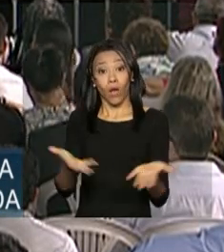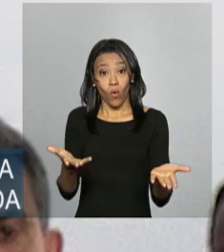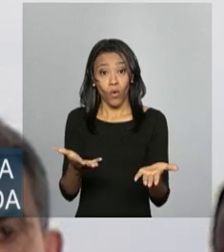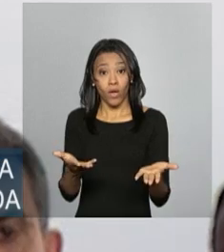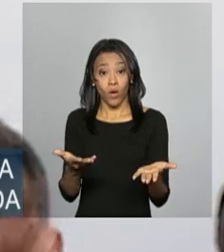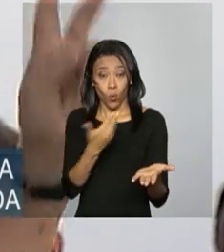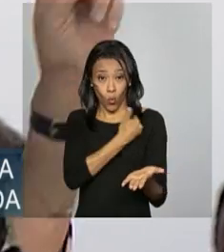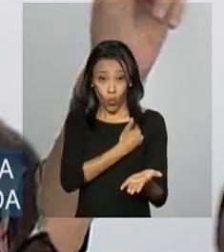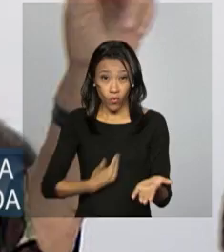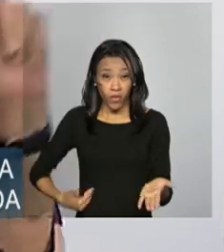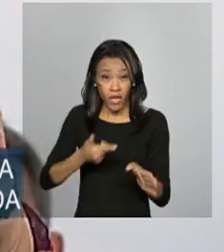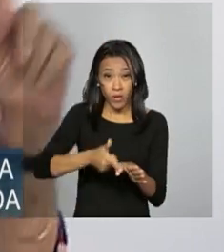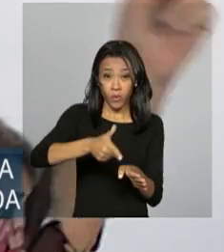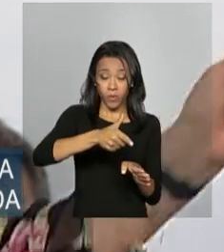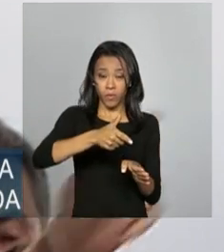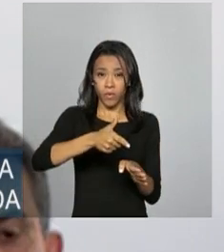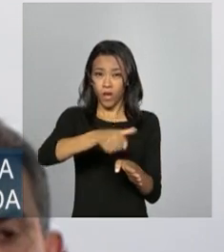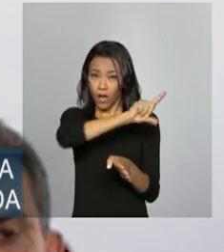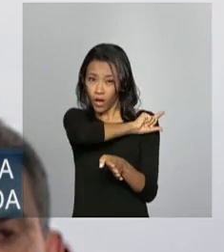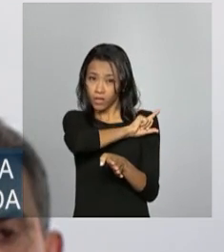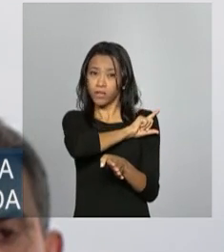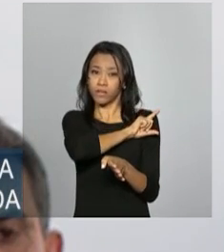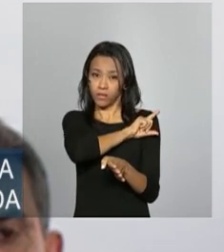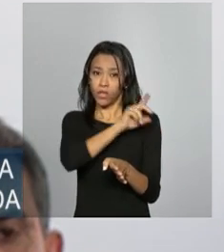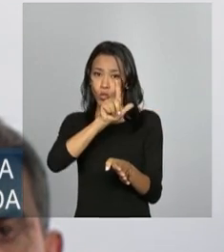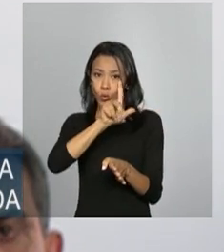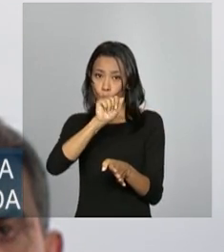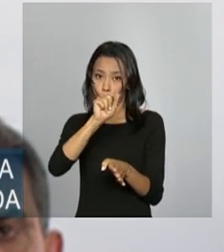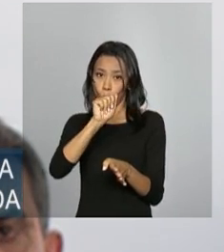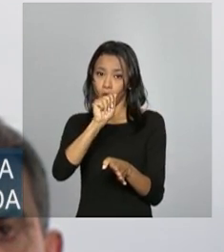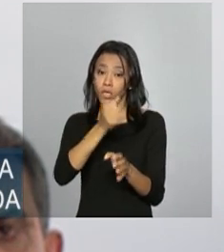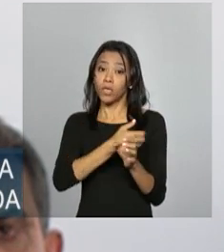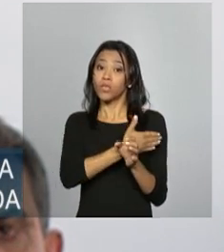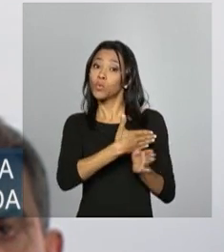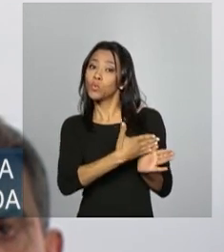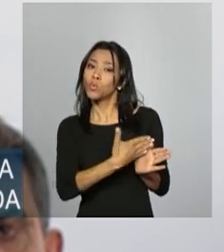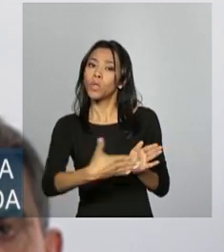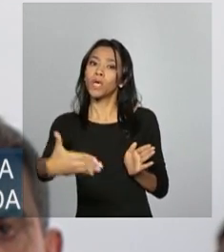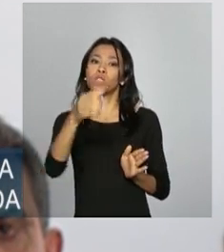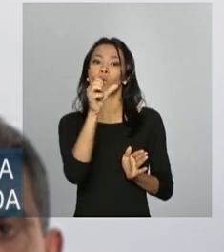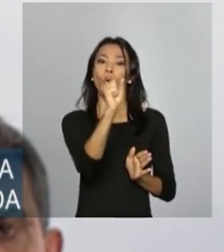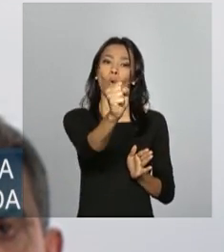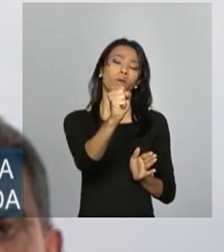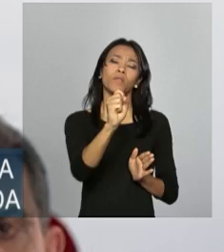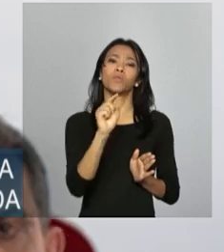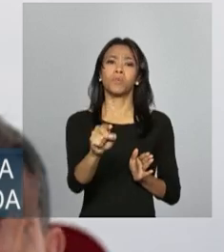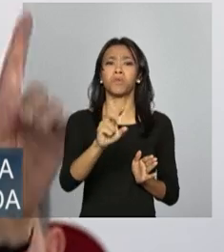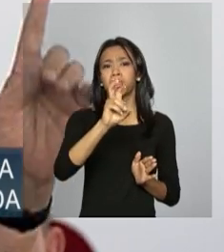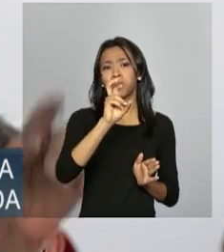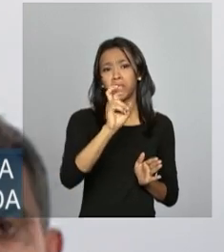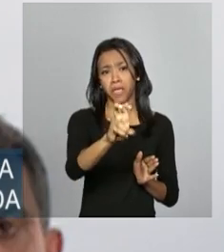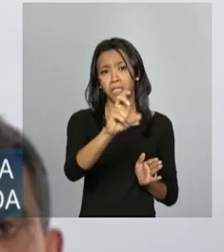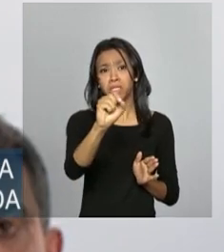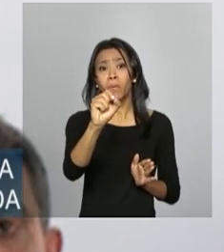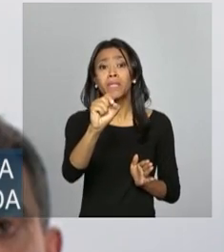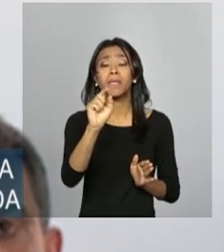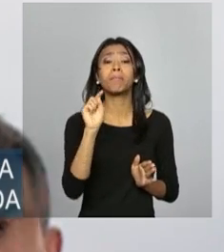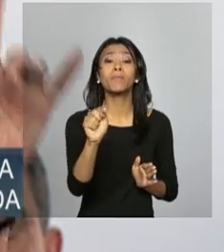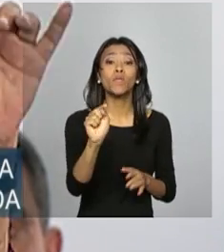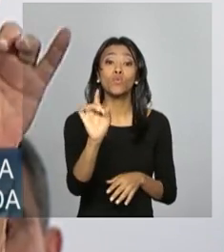Lula, durante 8 anos, eles fizeram 550 mil ligações de luz, mas no